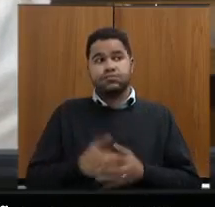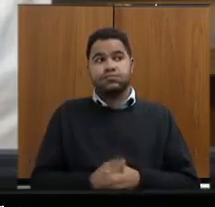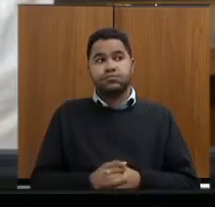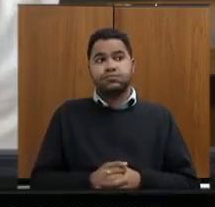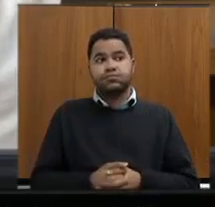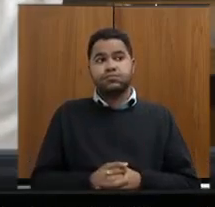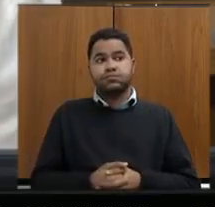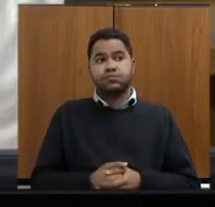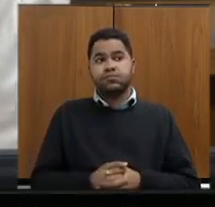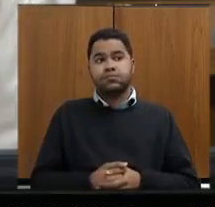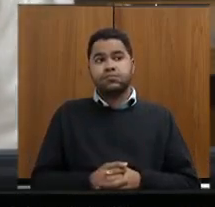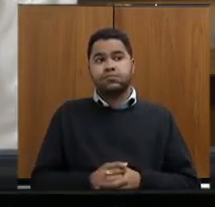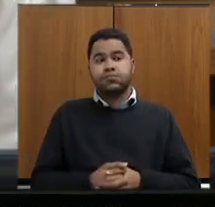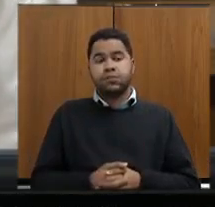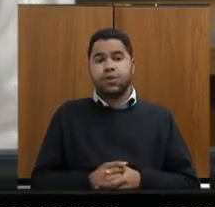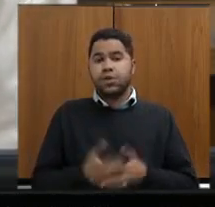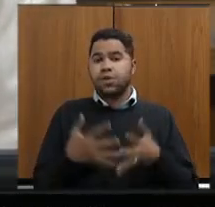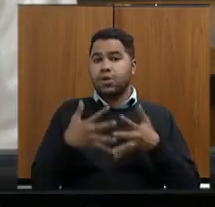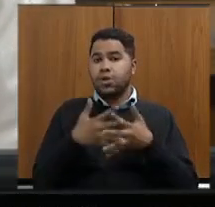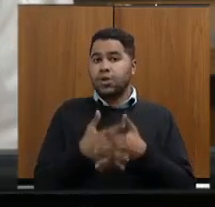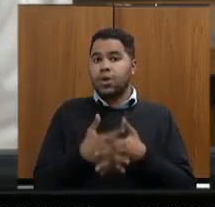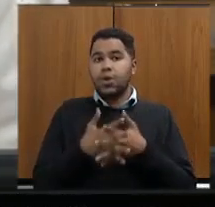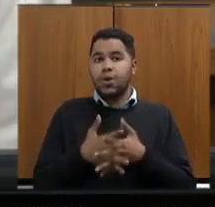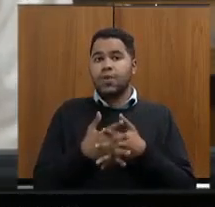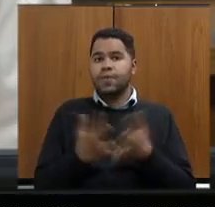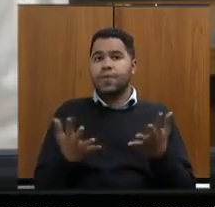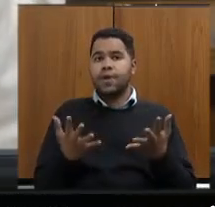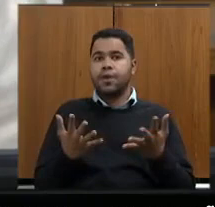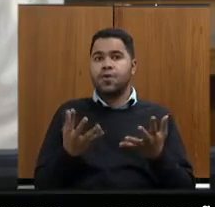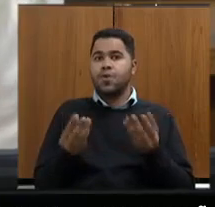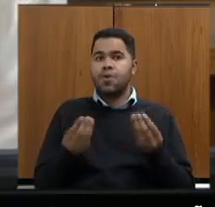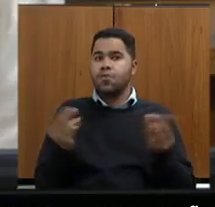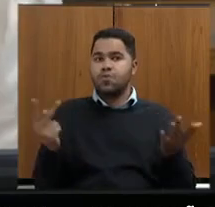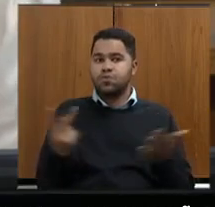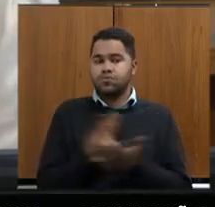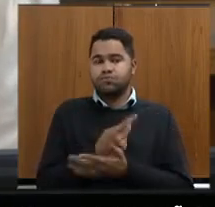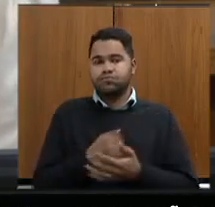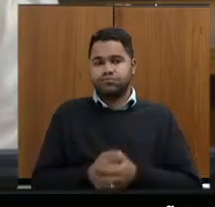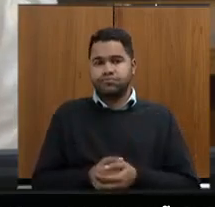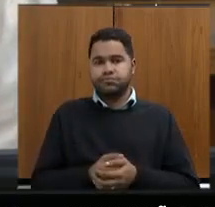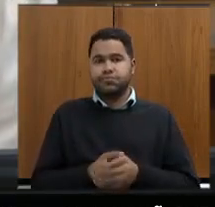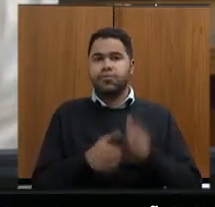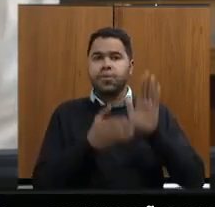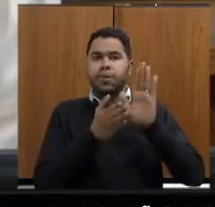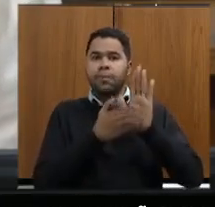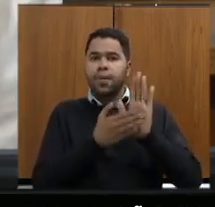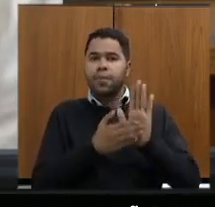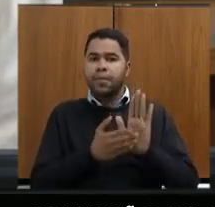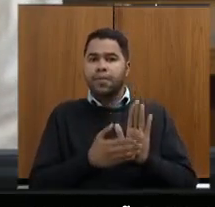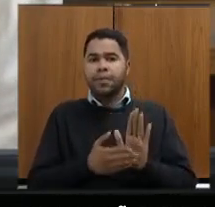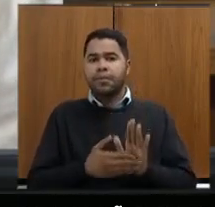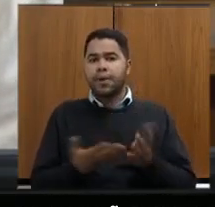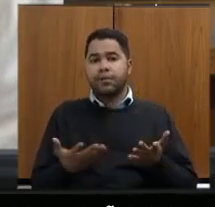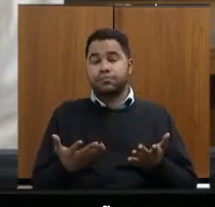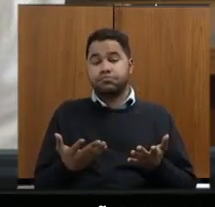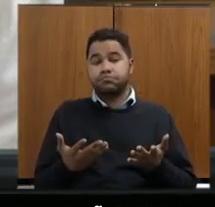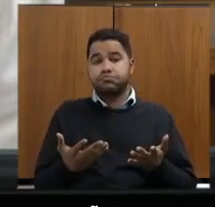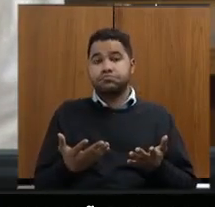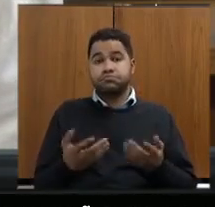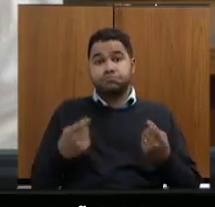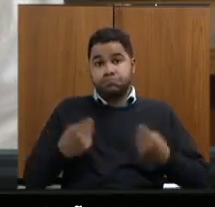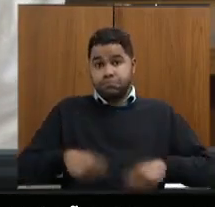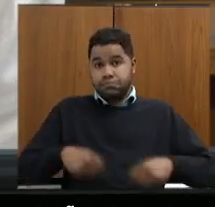é muito complexo Tecnicamente como ele se dará o que a gente trata é de